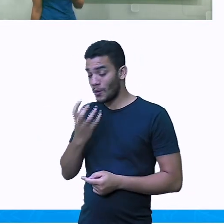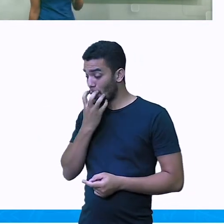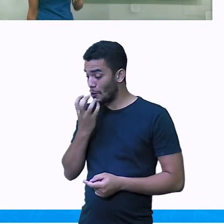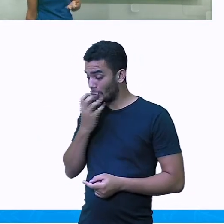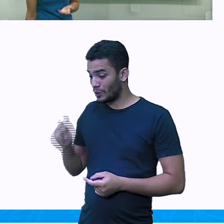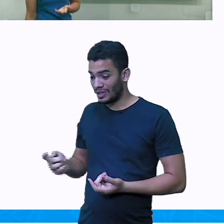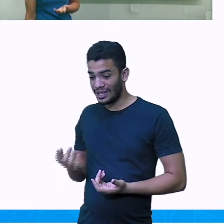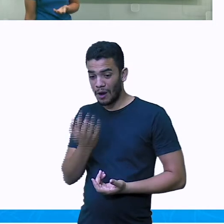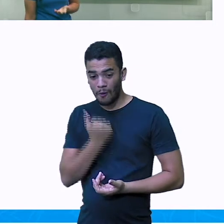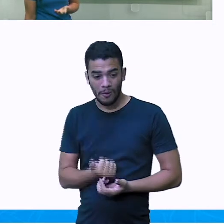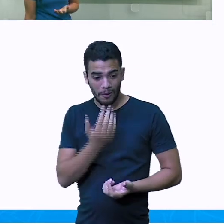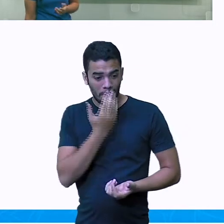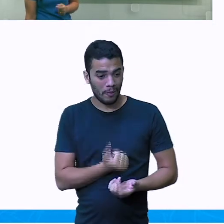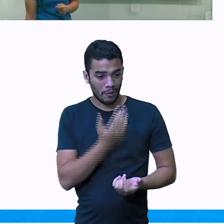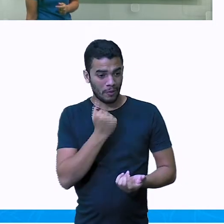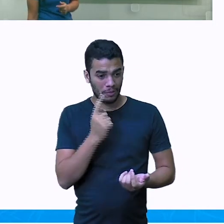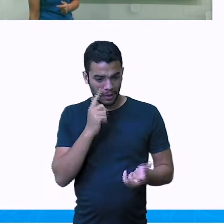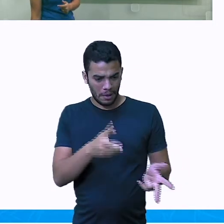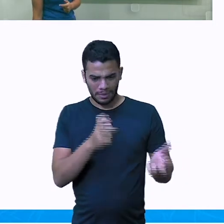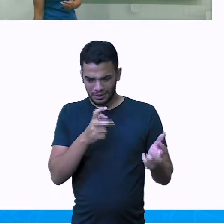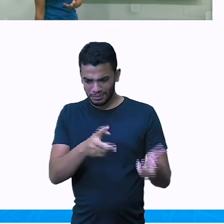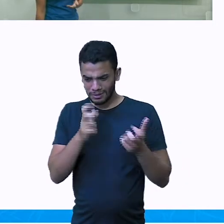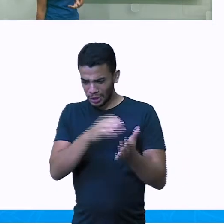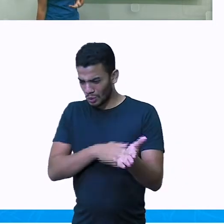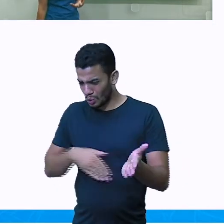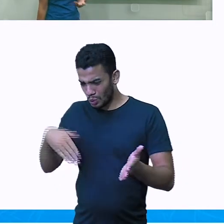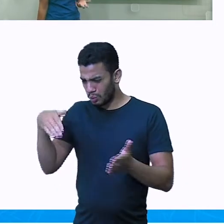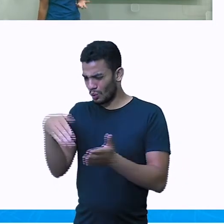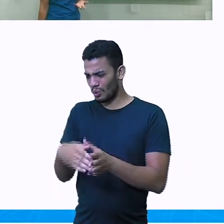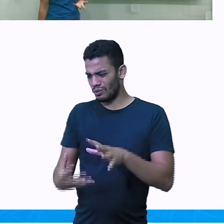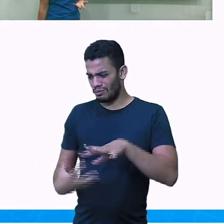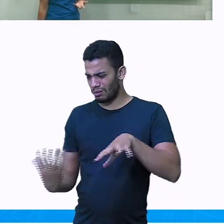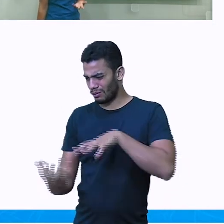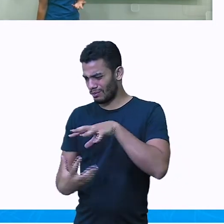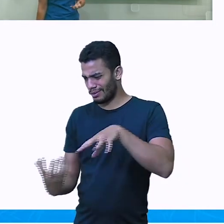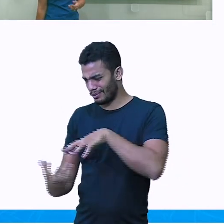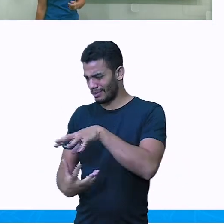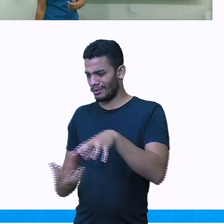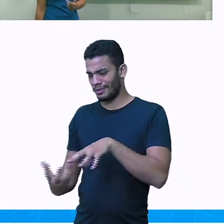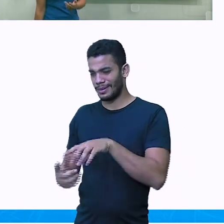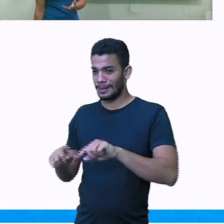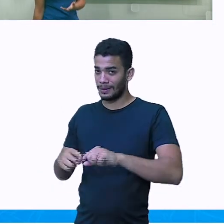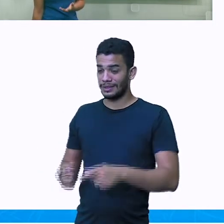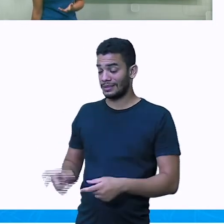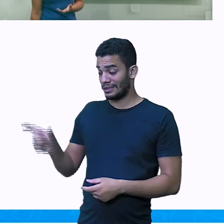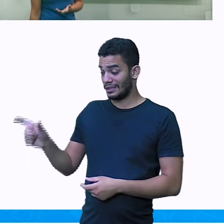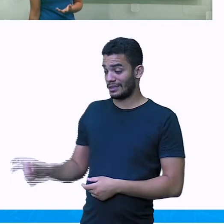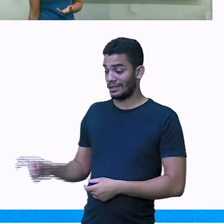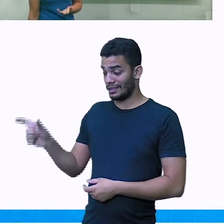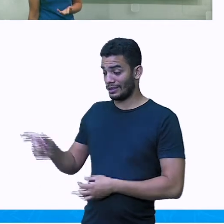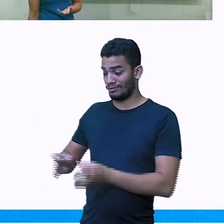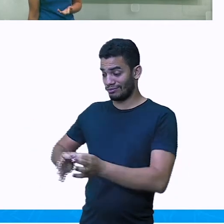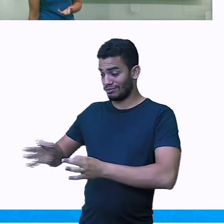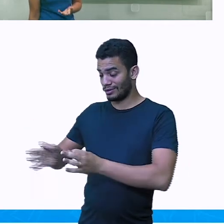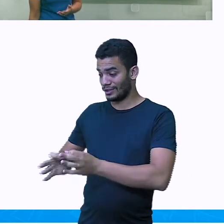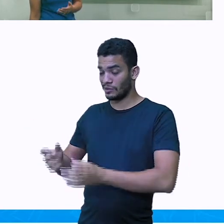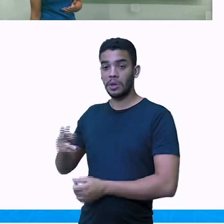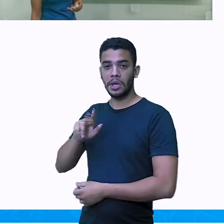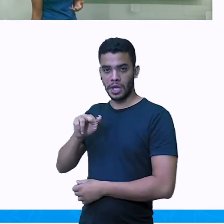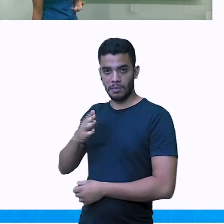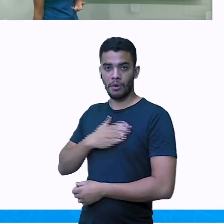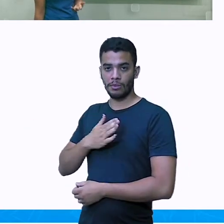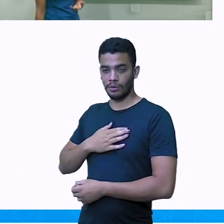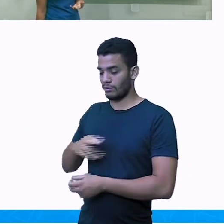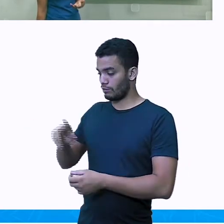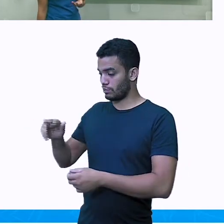que encontra pela frente. Quem leva a pior é o Breno. Desorganizado como ele é, deixa